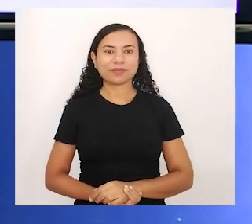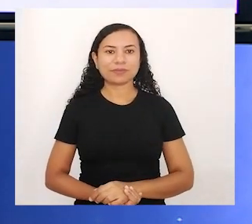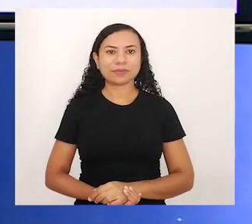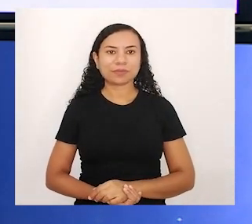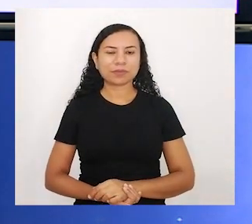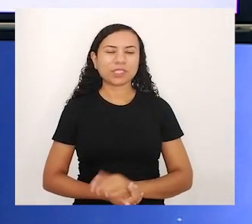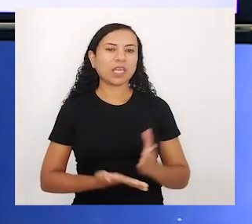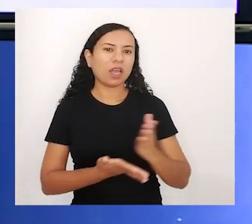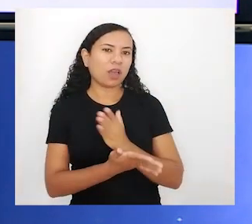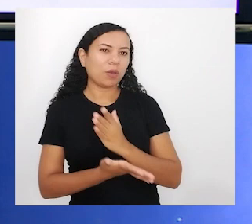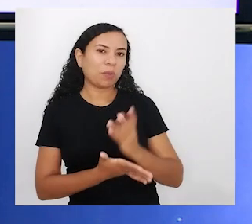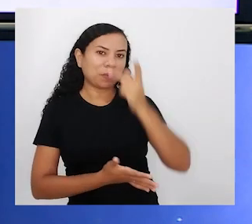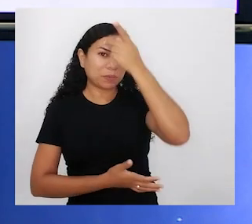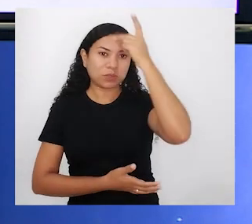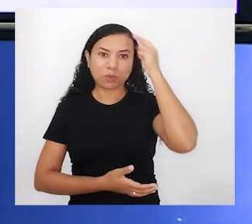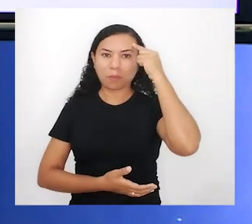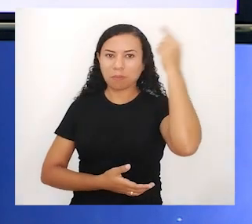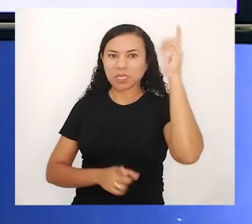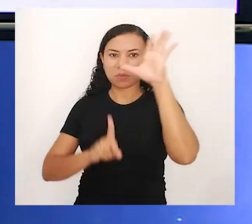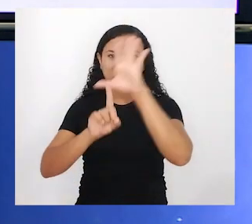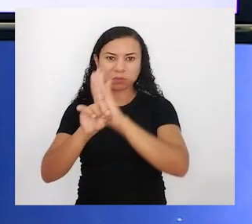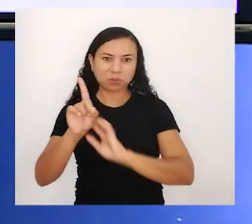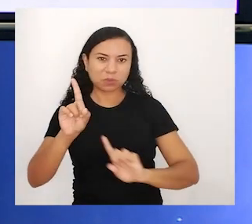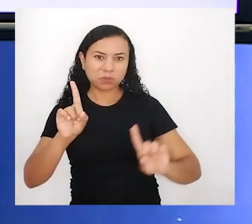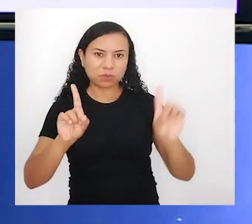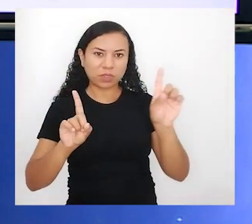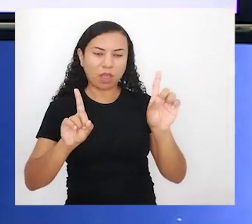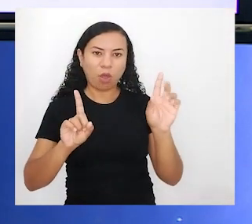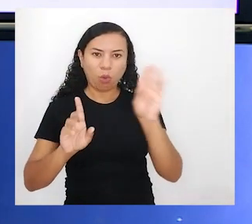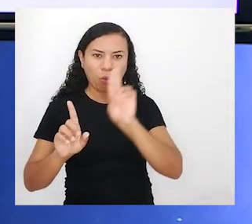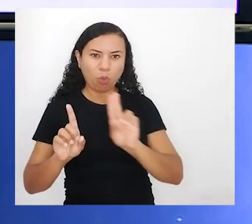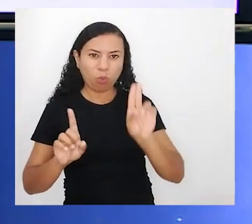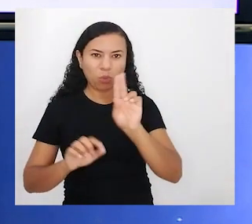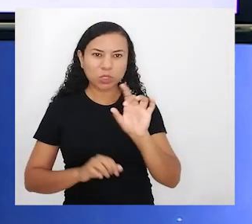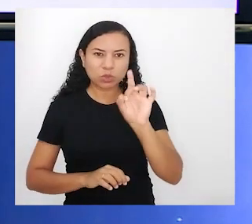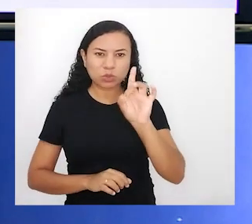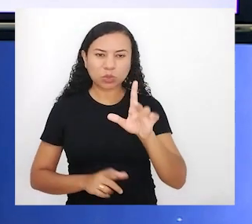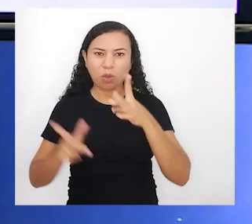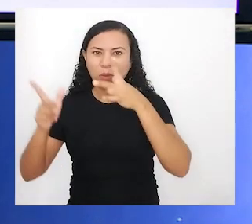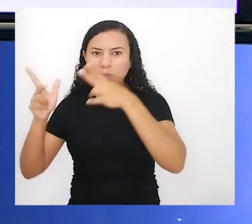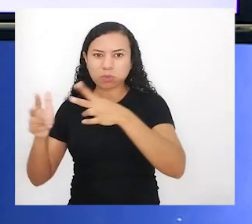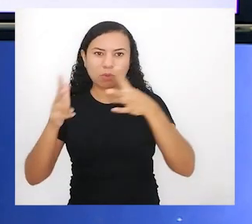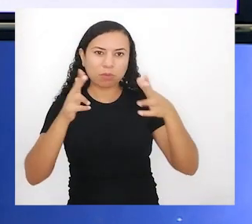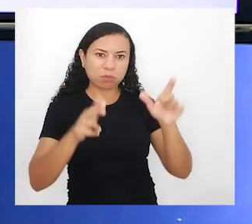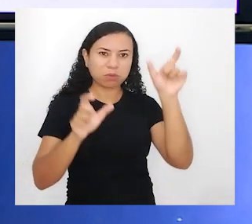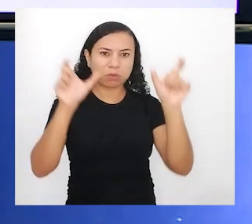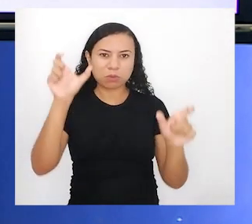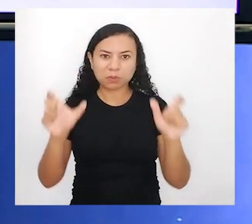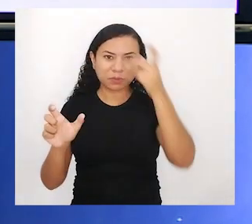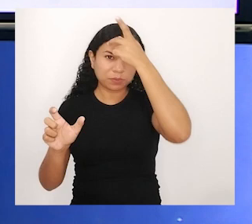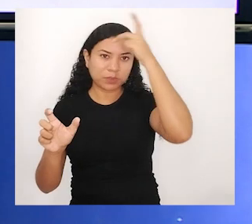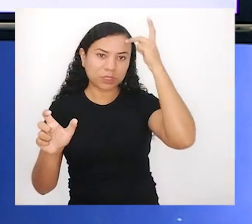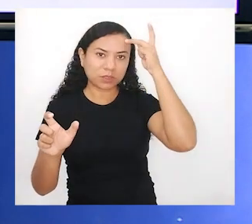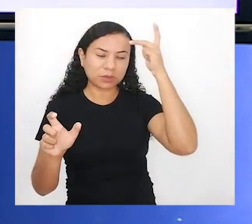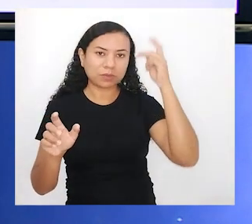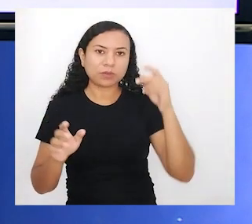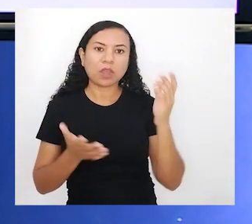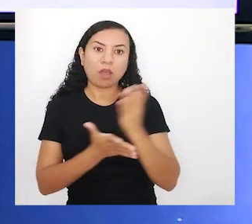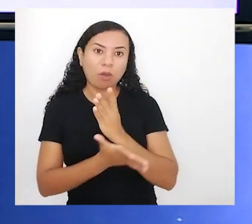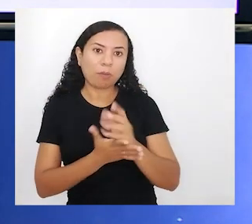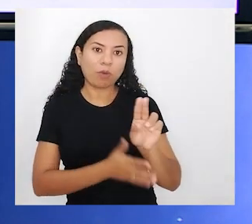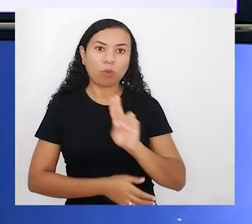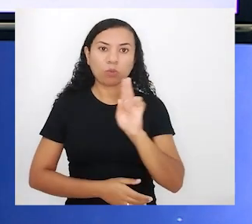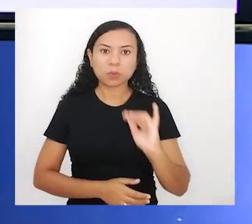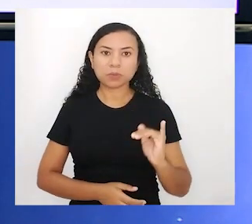Apesar do que muitos pensam, a clonagem não é utilizada apenas com a finalidade de gerar um indivíduo idêntico ao que originou. Algumas vezes